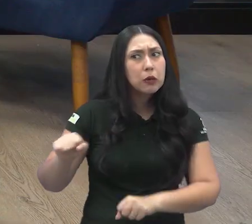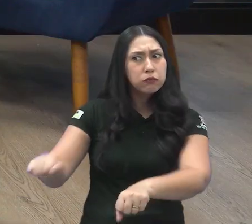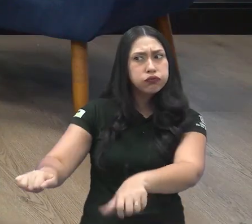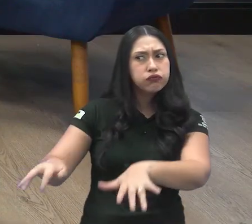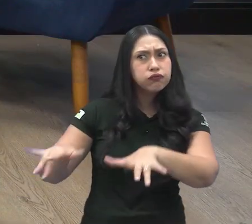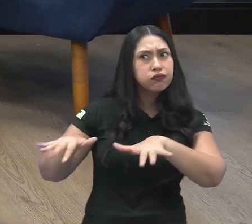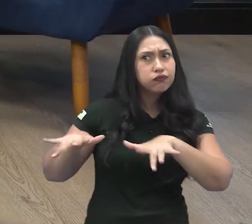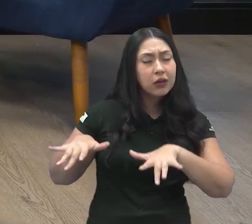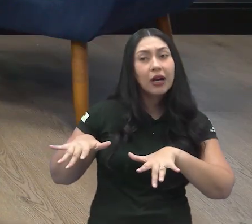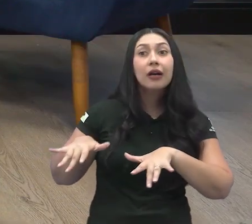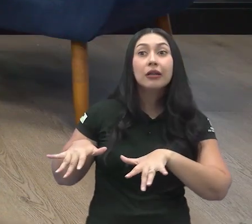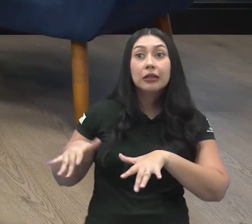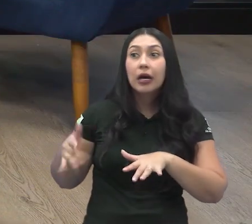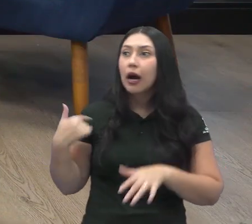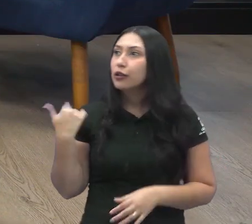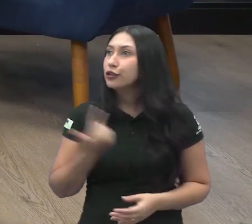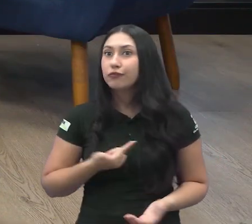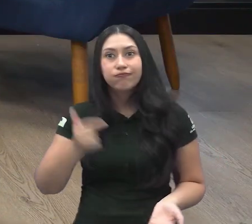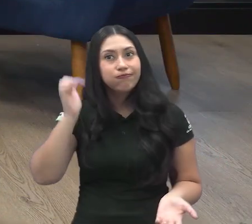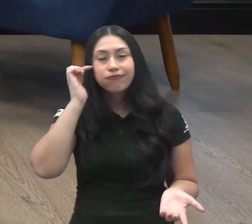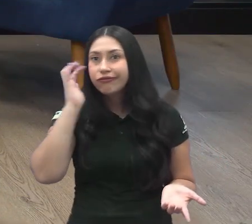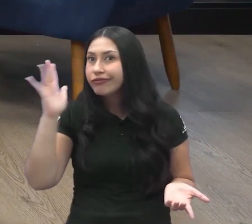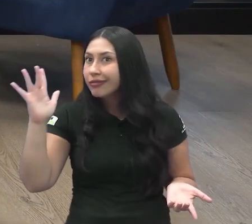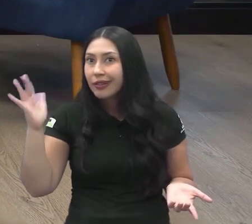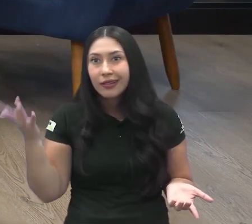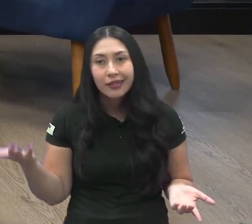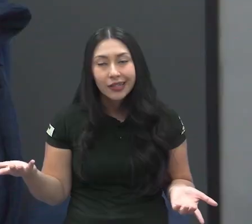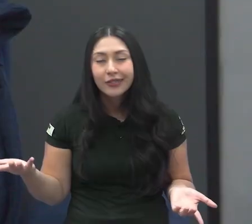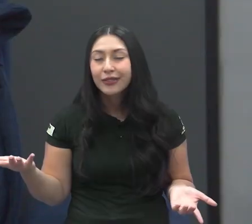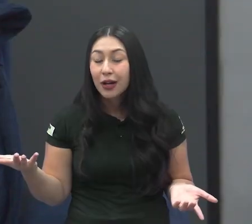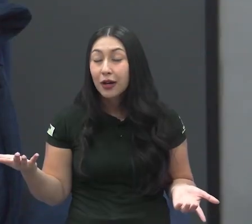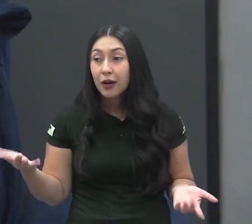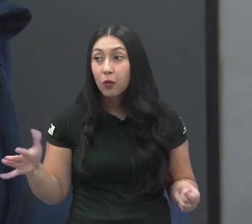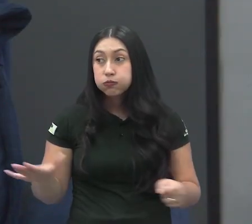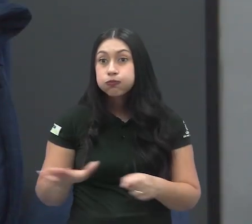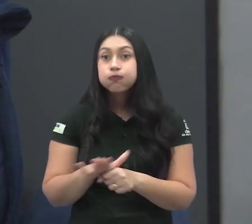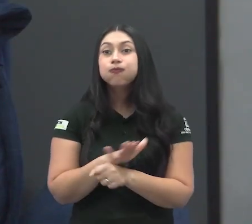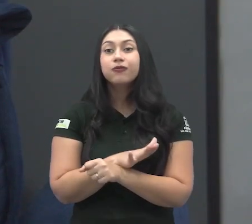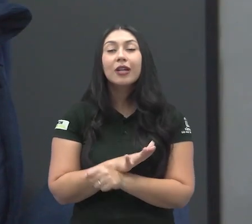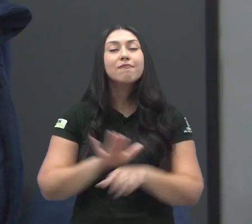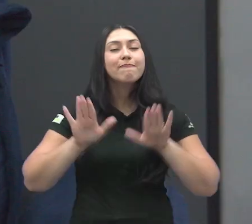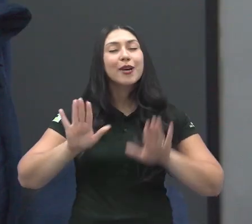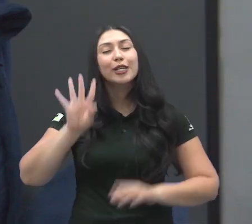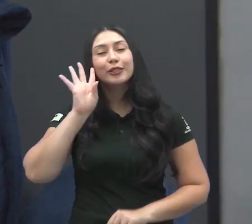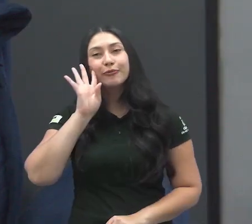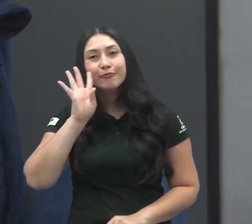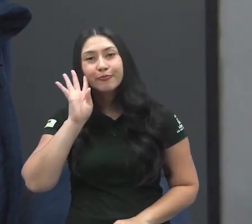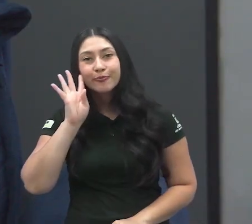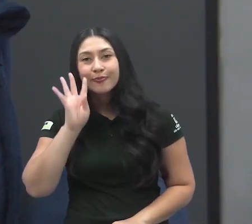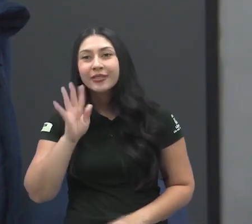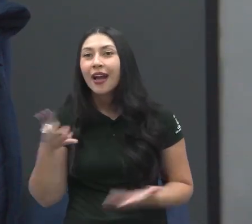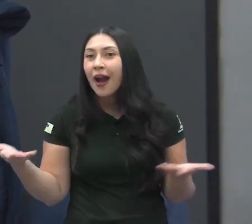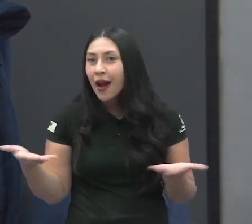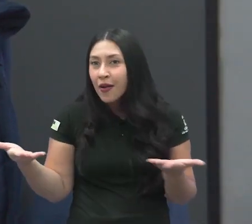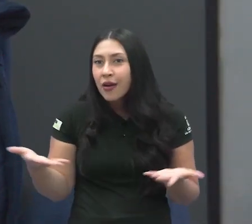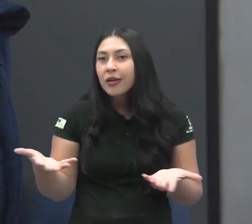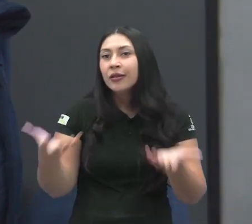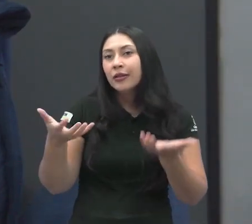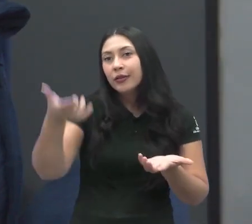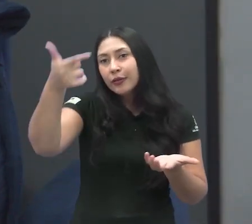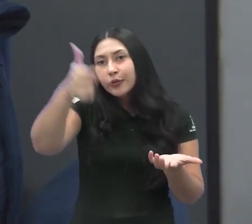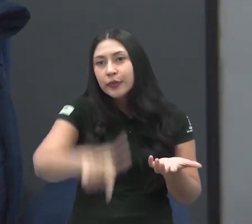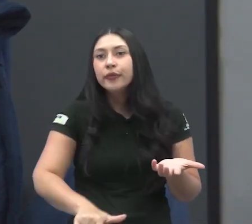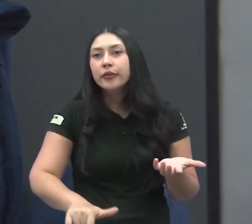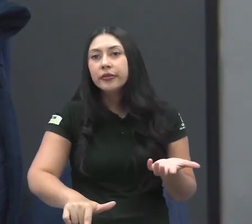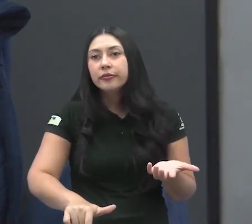nessa homenagem, né? A gente até não esperava que viesse tanta gente, realmente foi muito bacana. Eles querem que a gente faça esse ano de